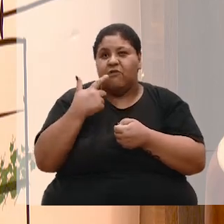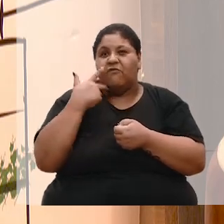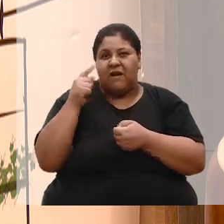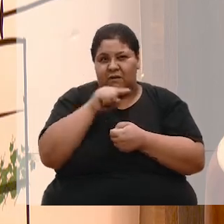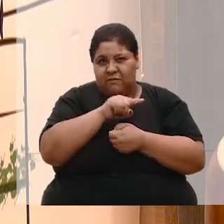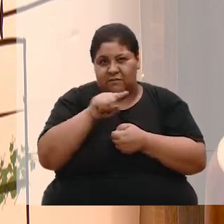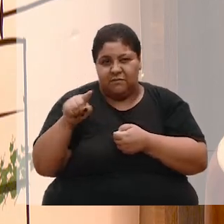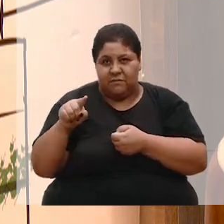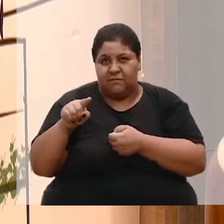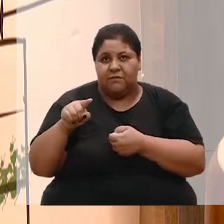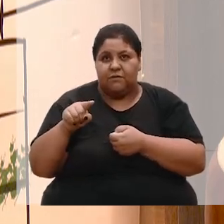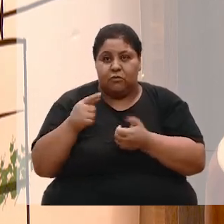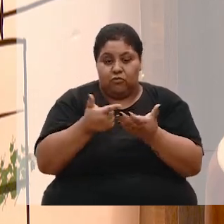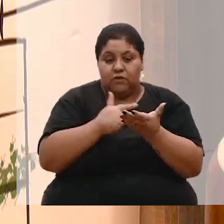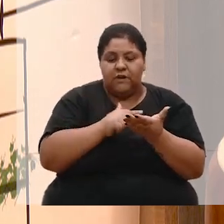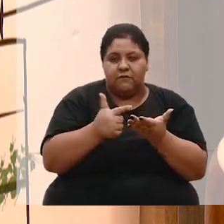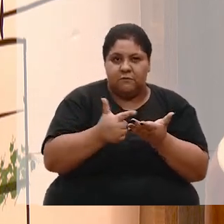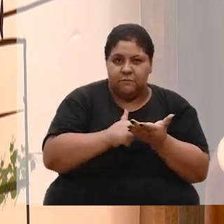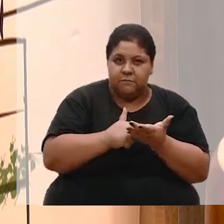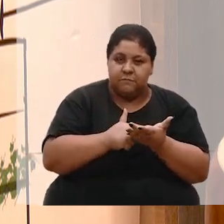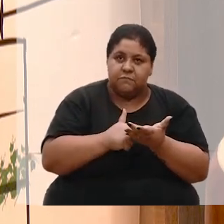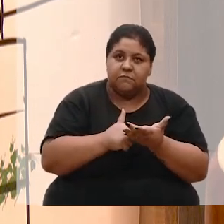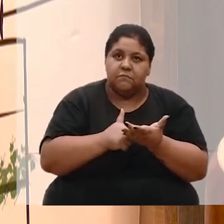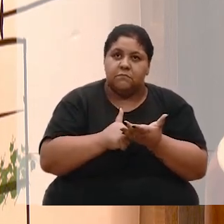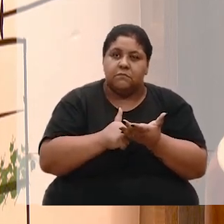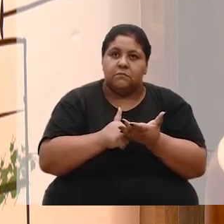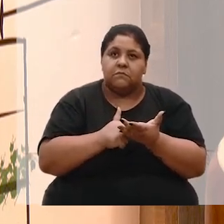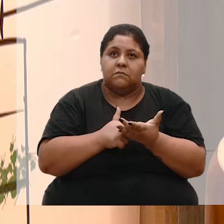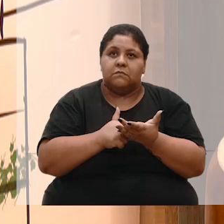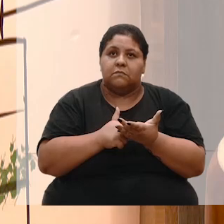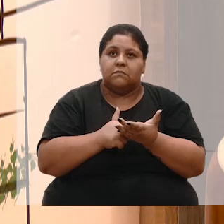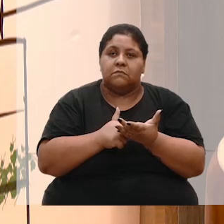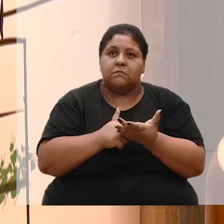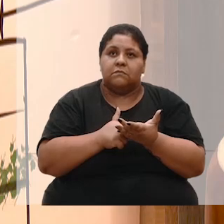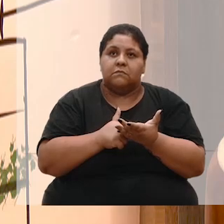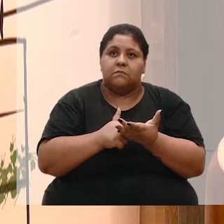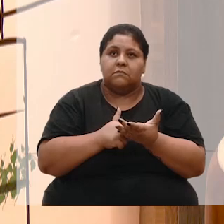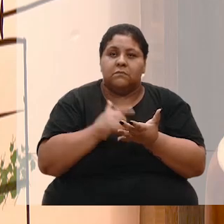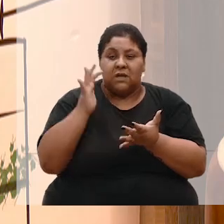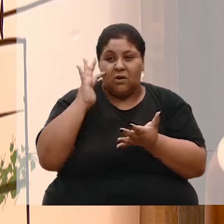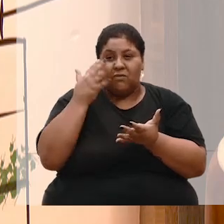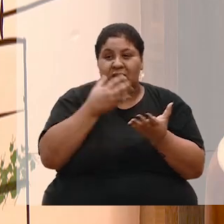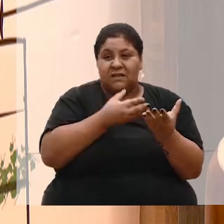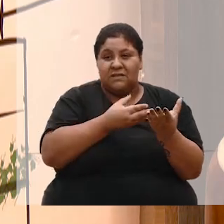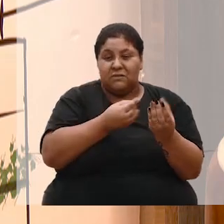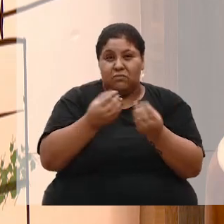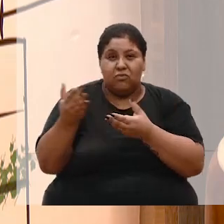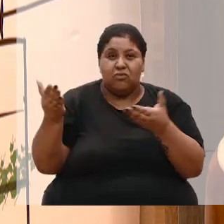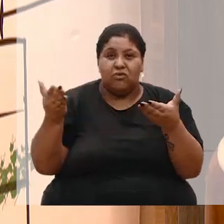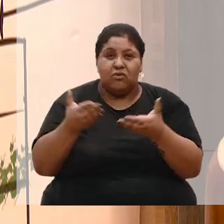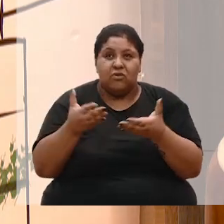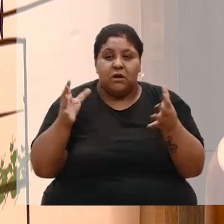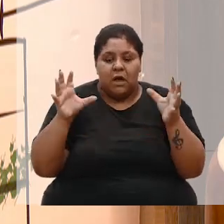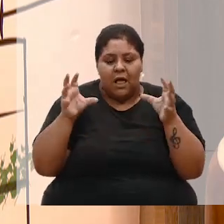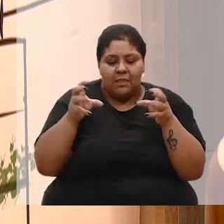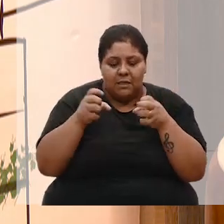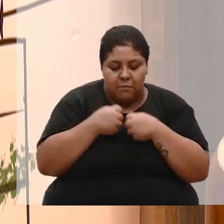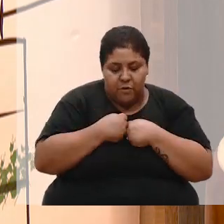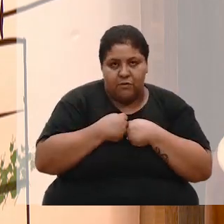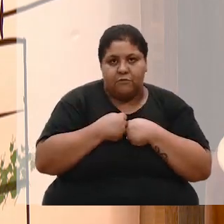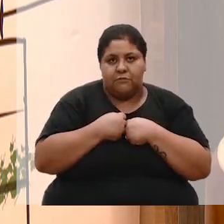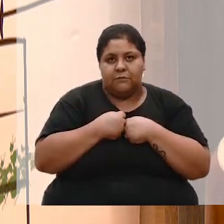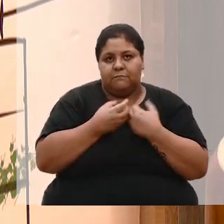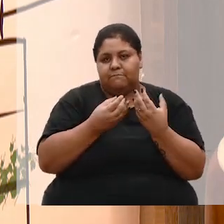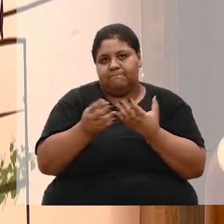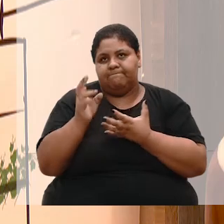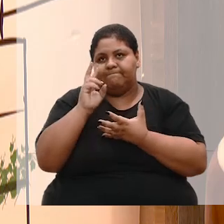uma questão do livro, que é uma coisa que está muito hoje acontecendo, a depressão muito